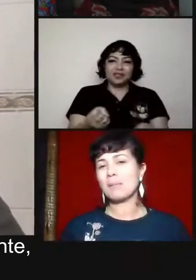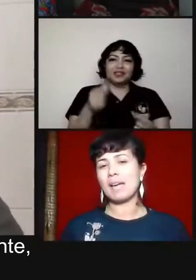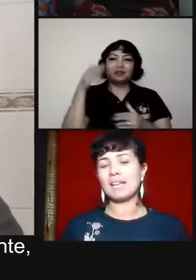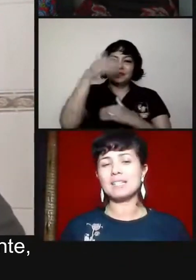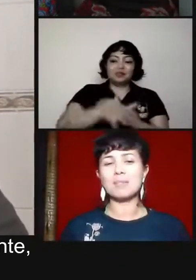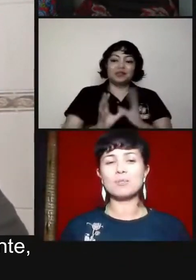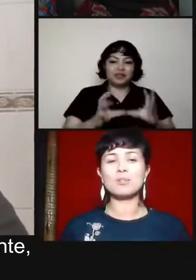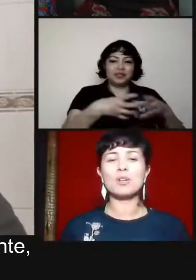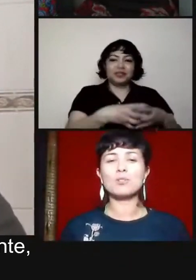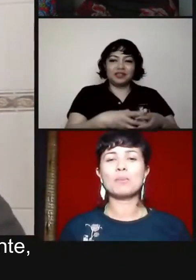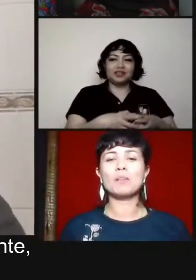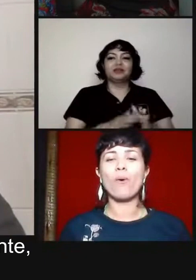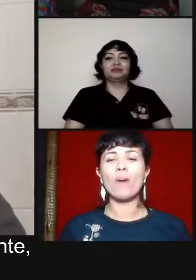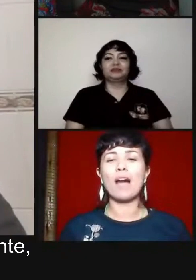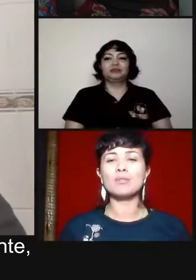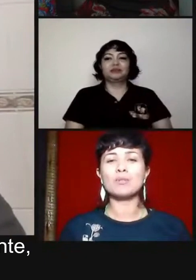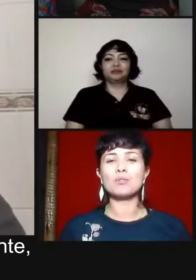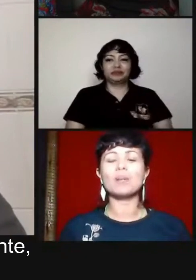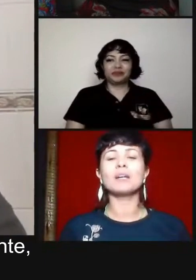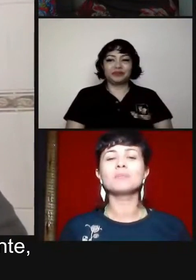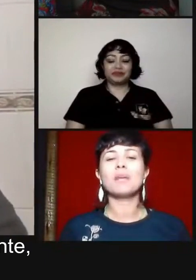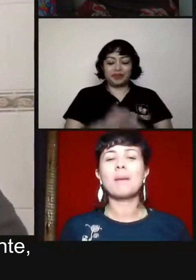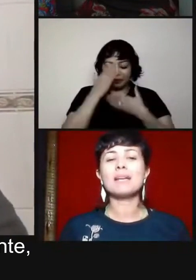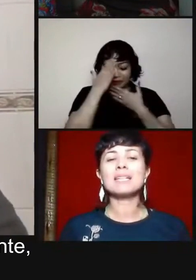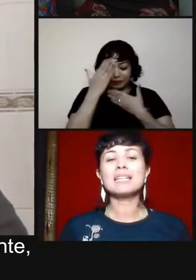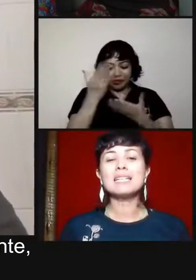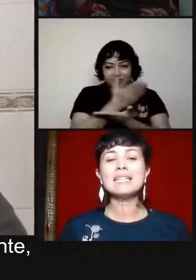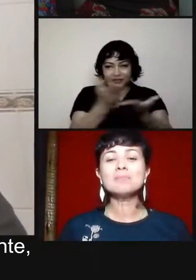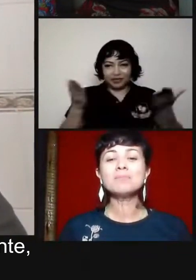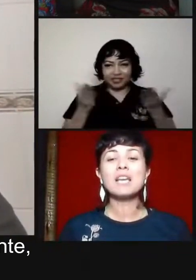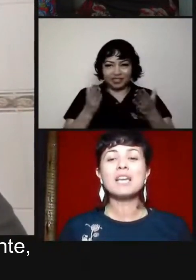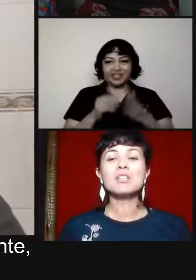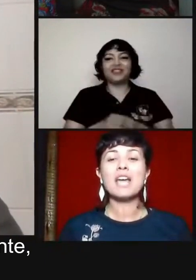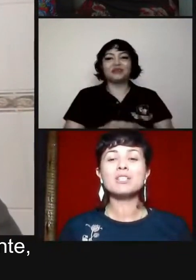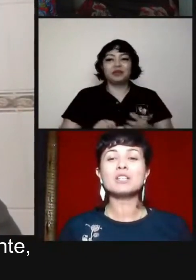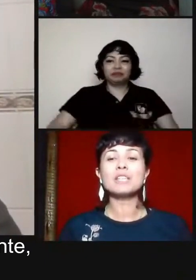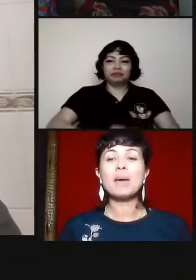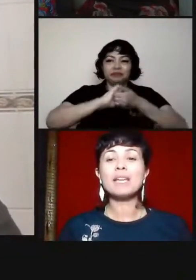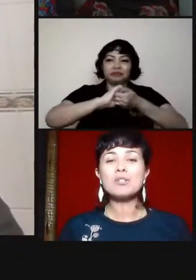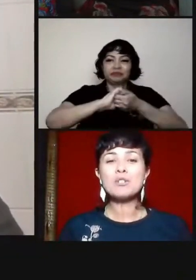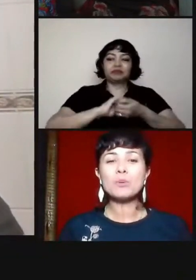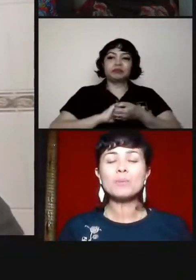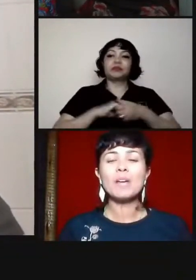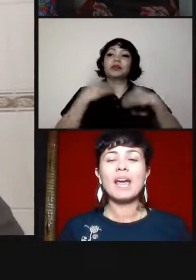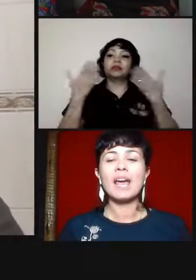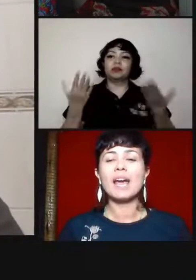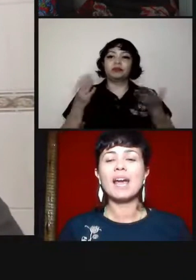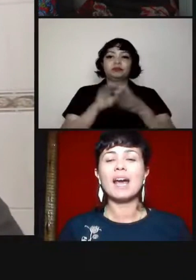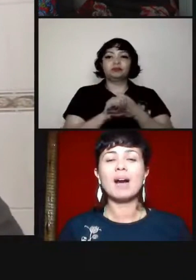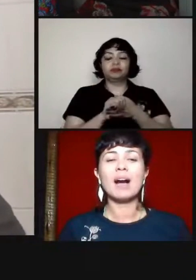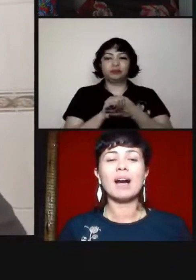equipe também. Estamos super honrados com a sua parceria. Gente, então é isso.